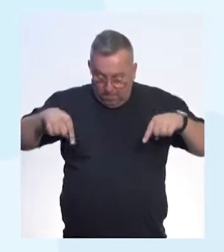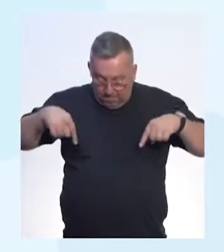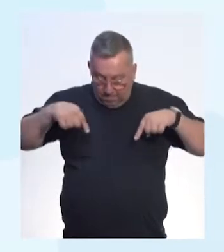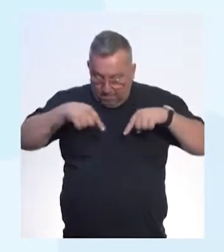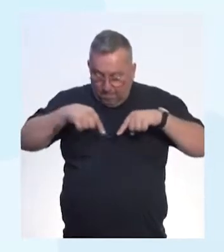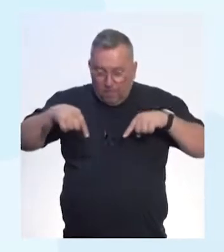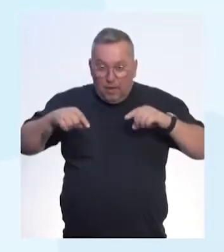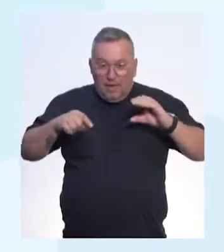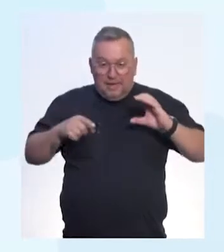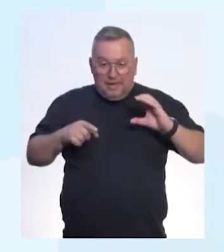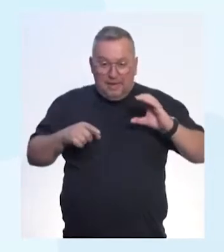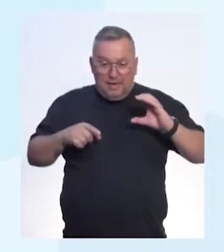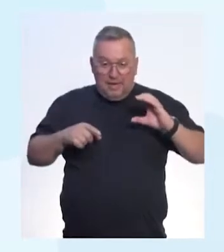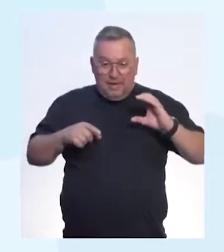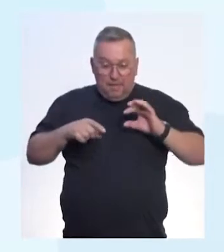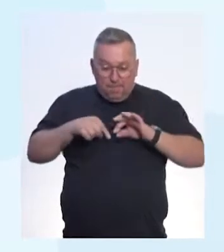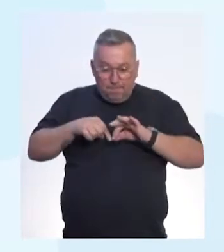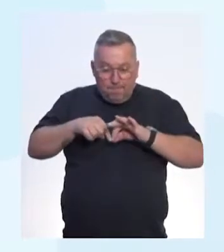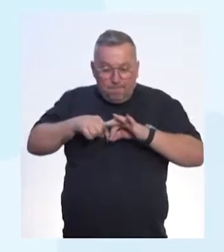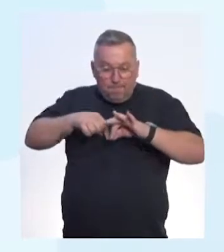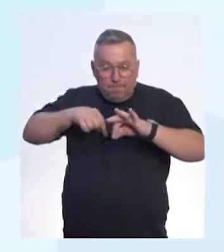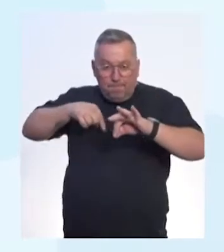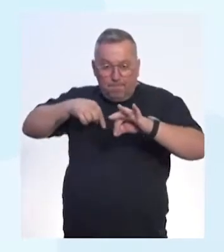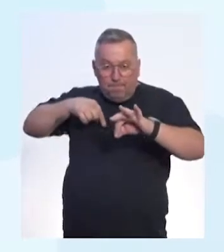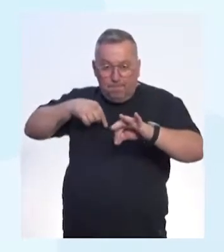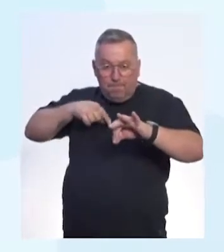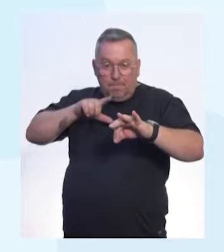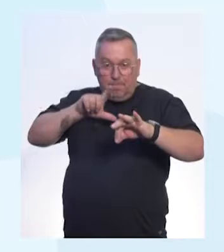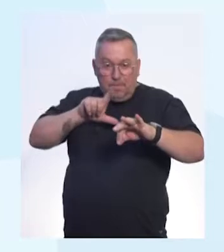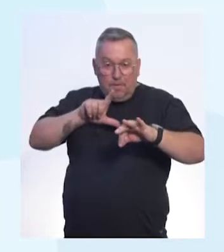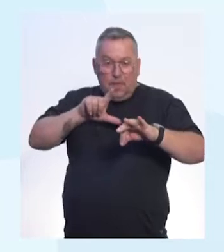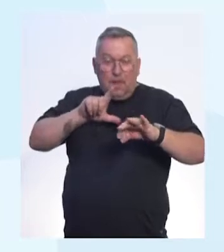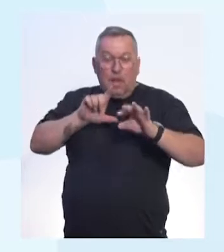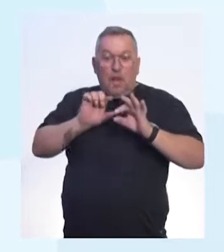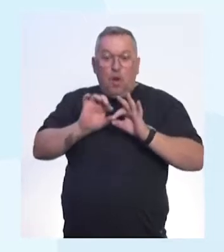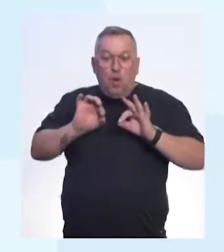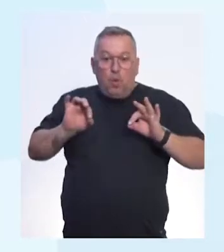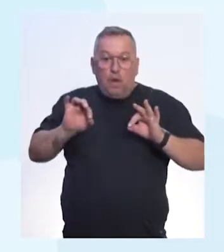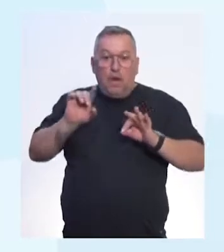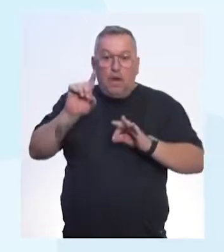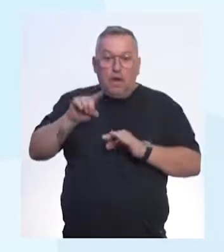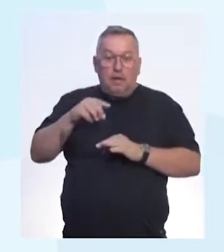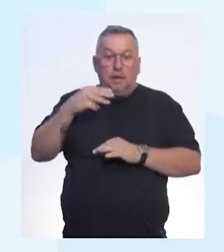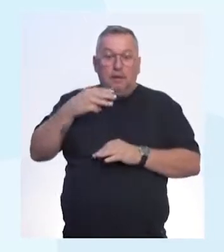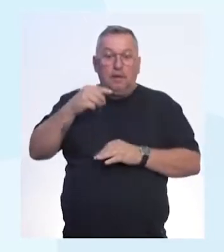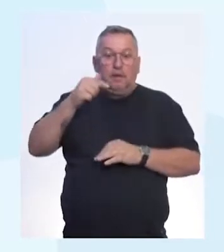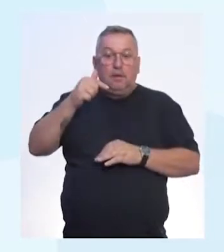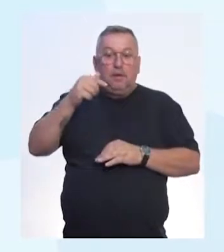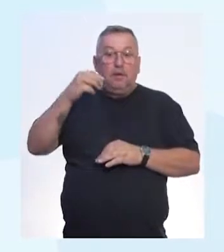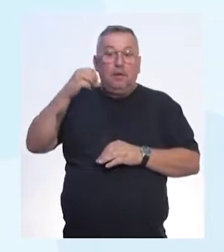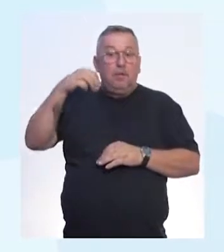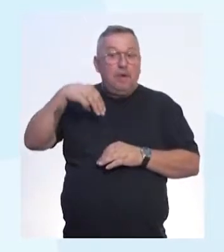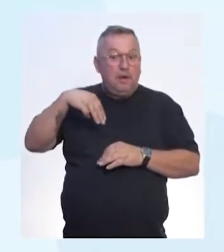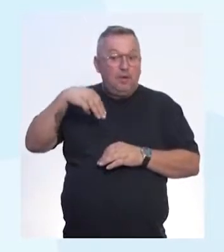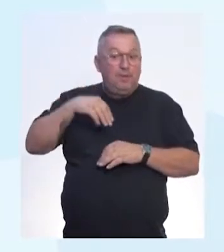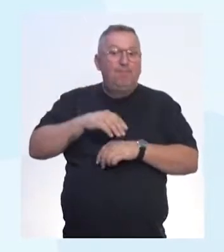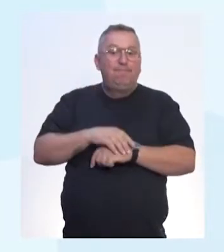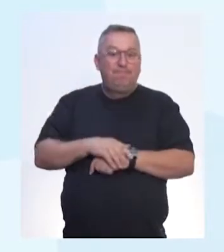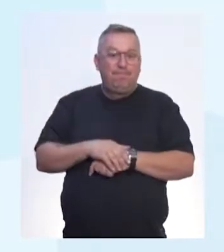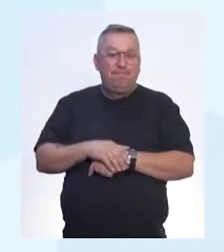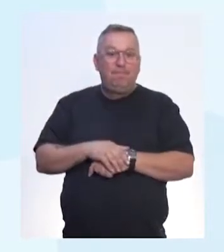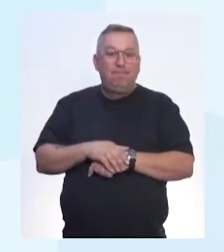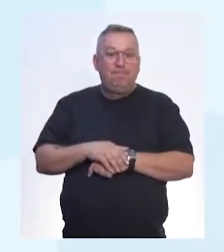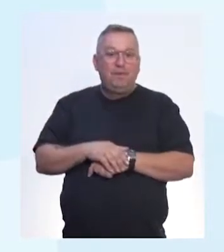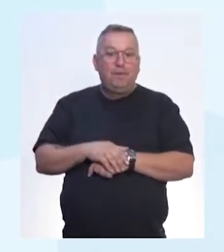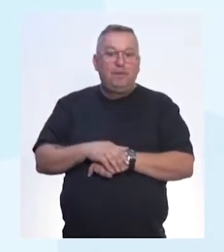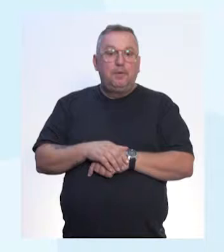C, o comprimento, e L, a largura, é 370 metros.